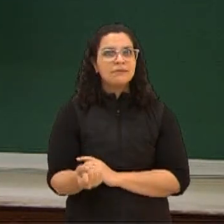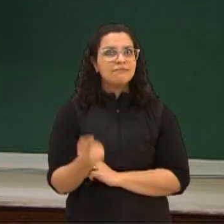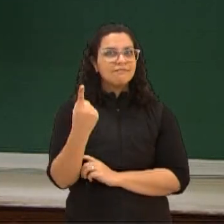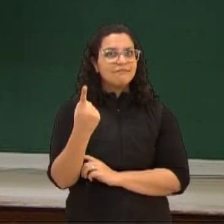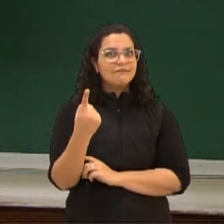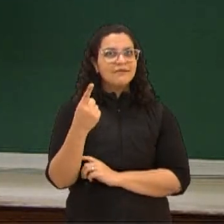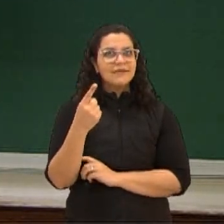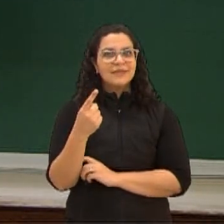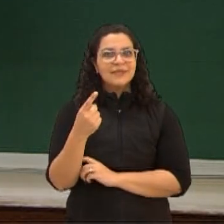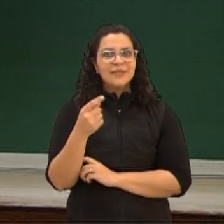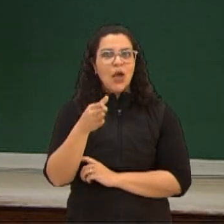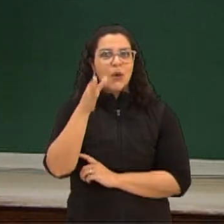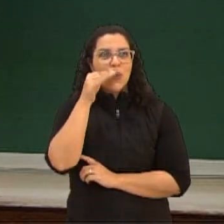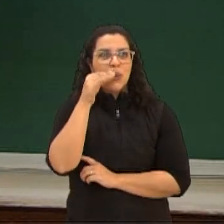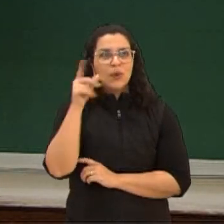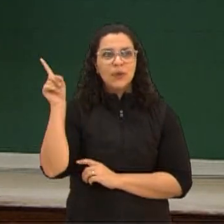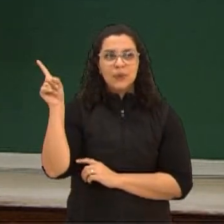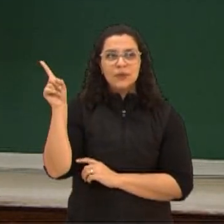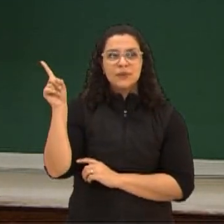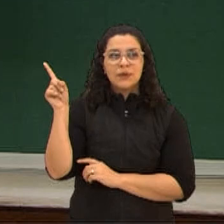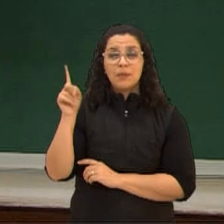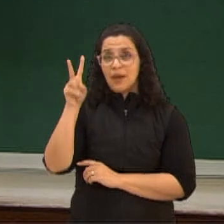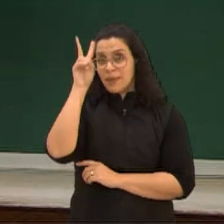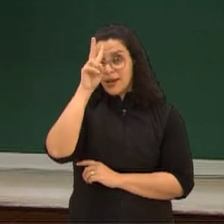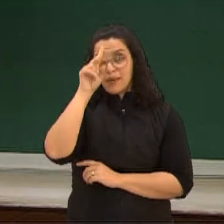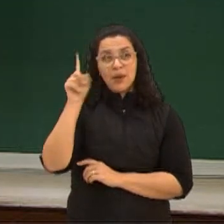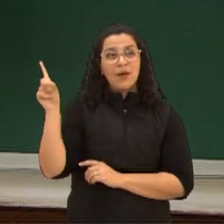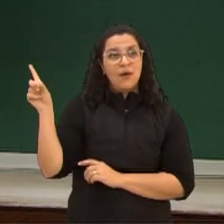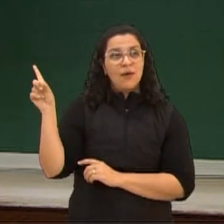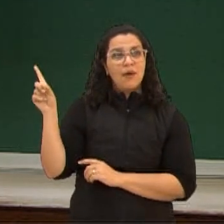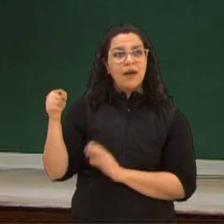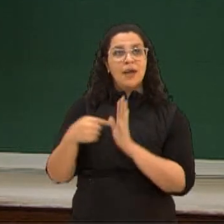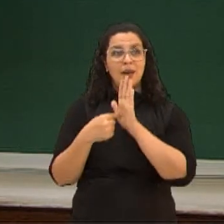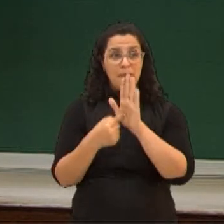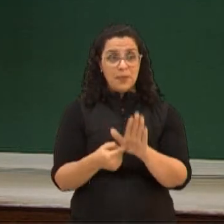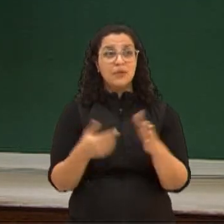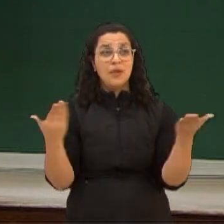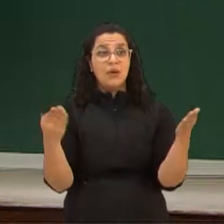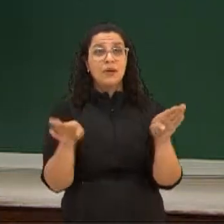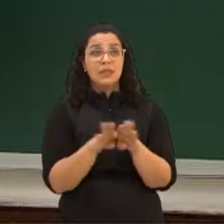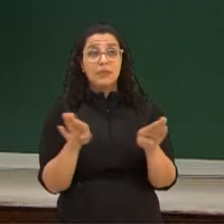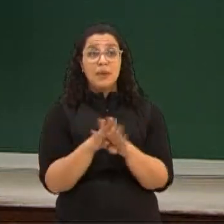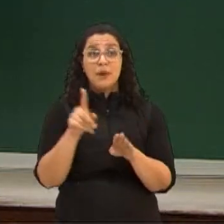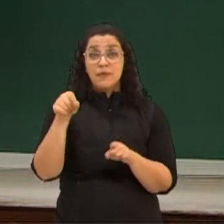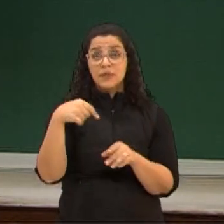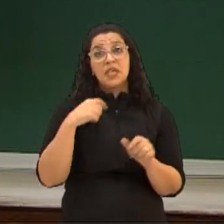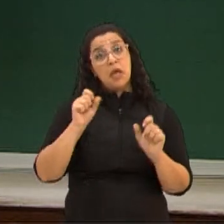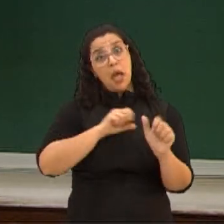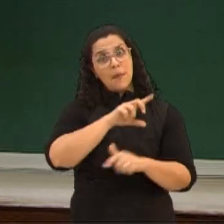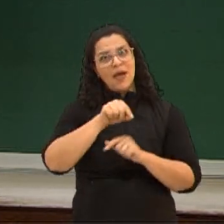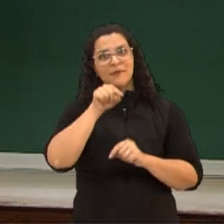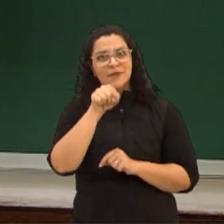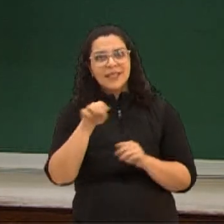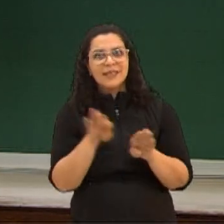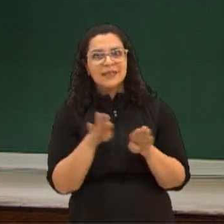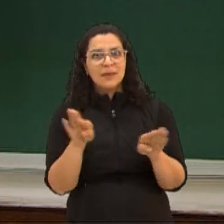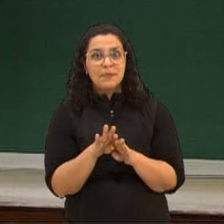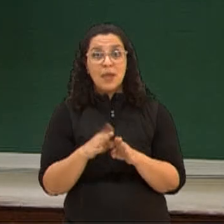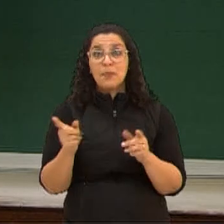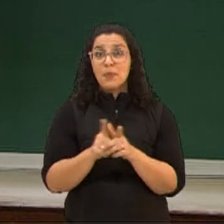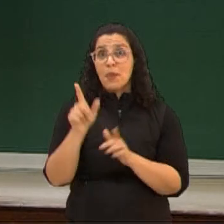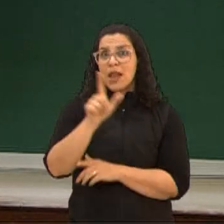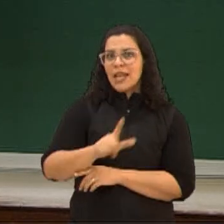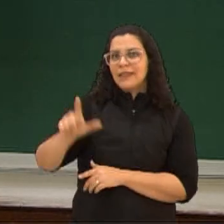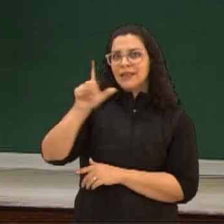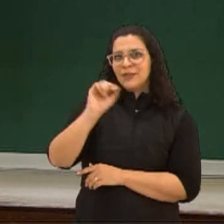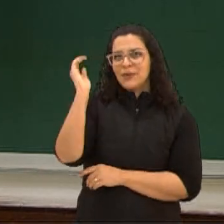instigante. Olha só, para a gente relembrar, ela traz aqui, ó. E para amarrar ou não os destinos da